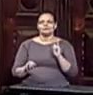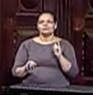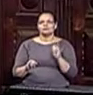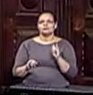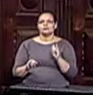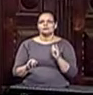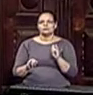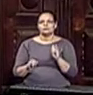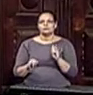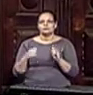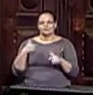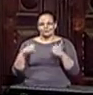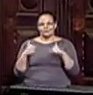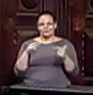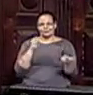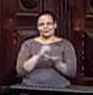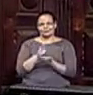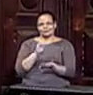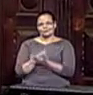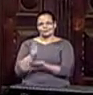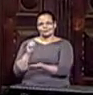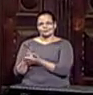indicadores de desemprego